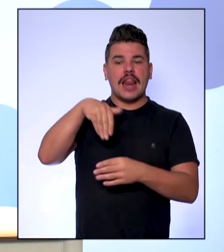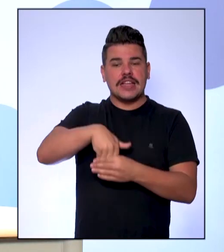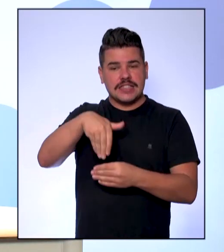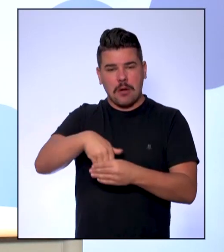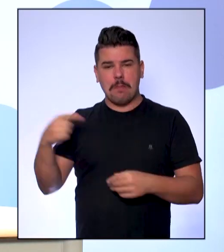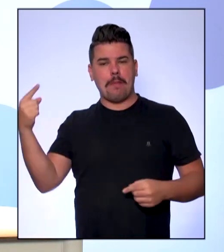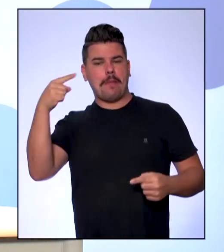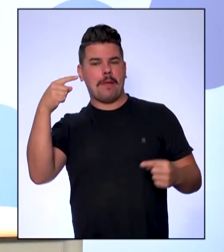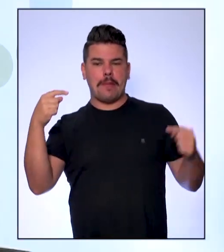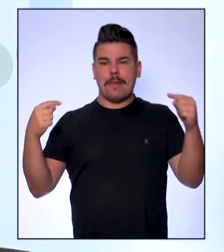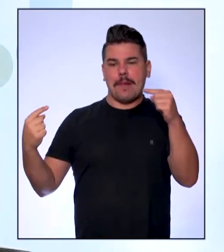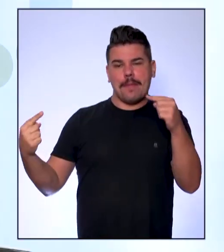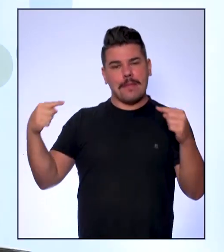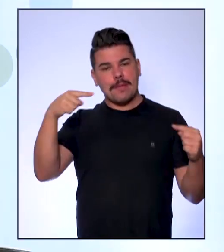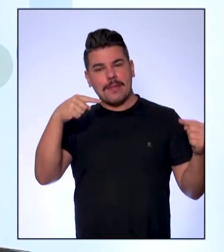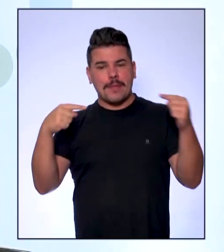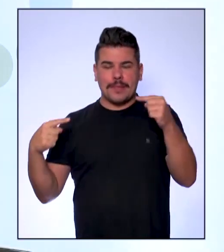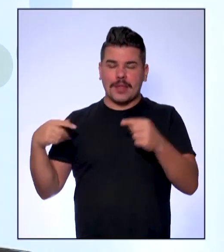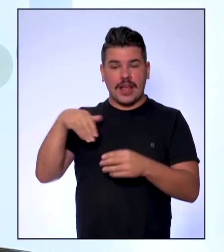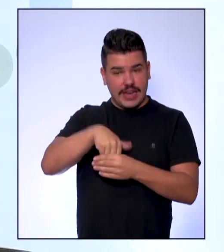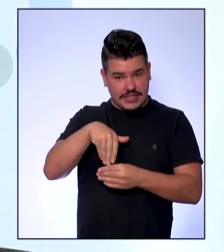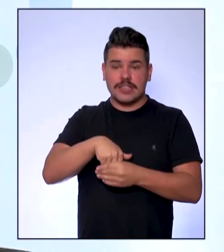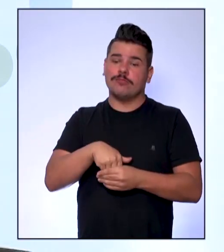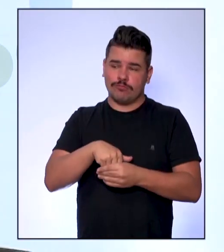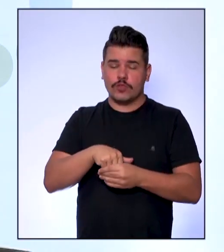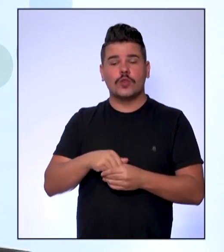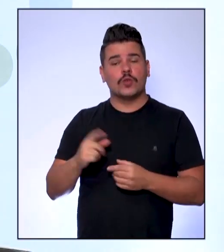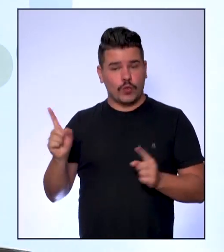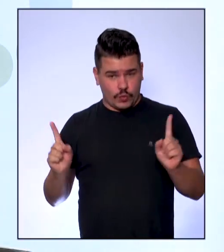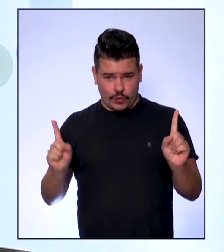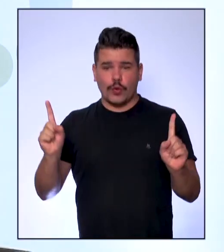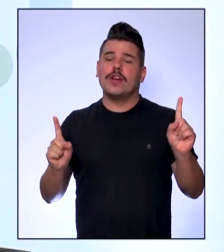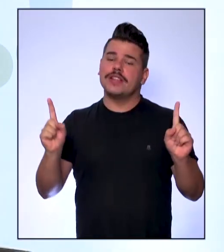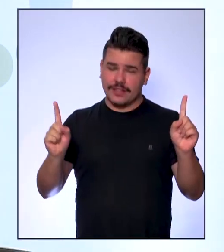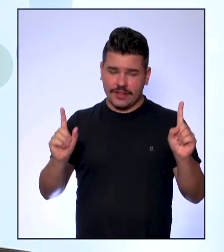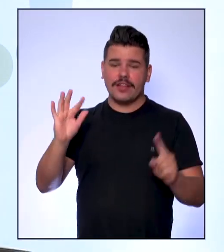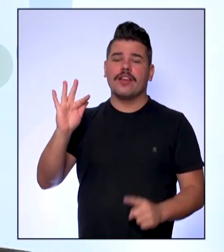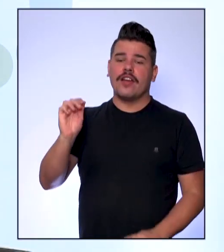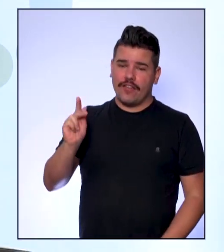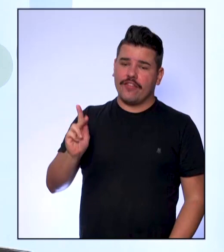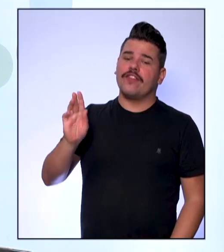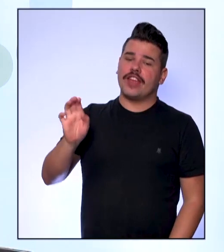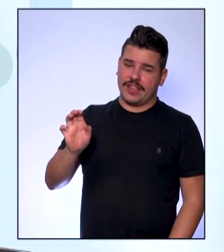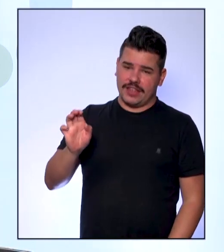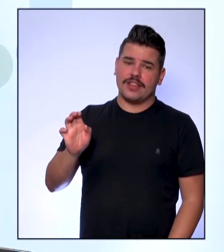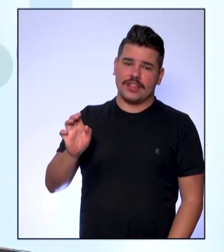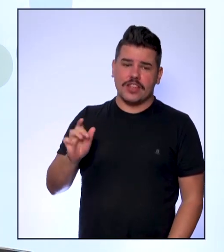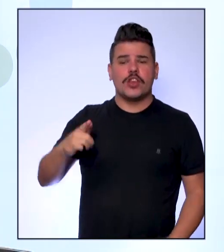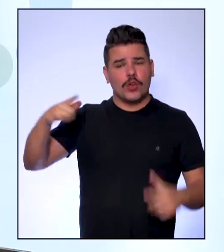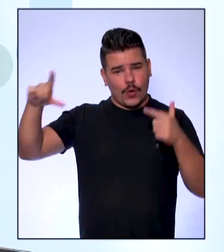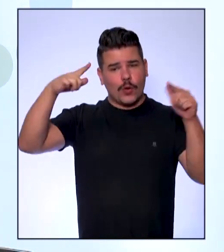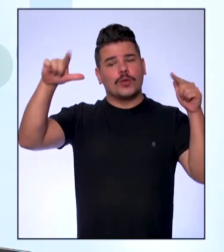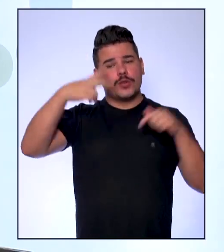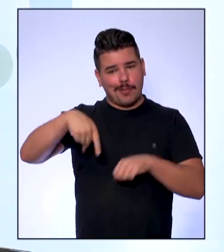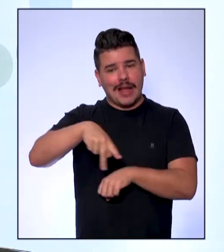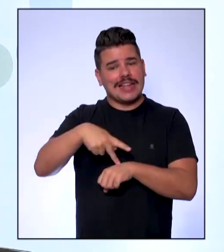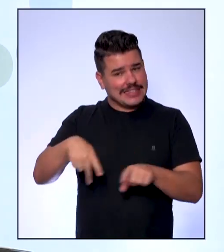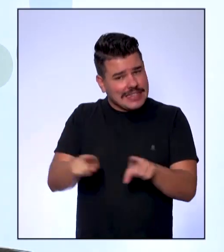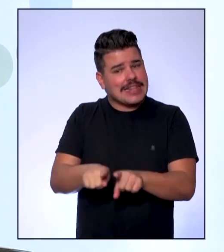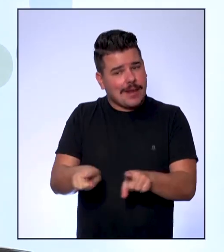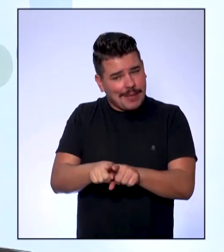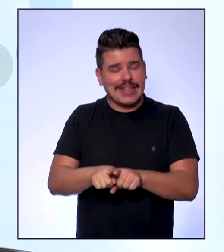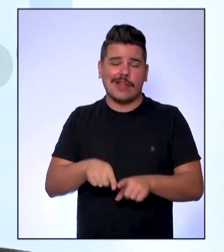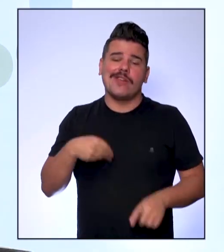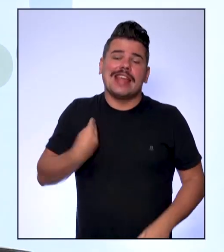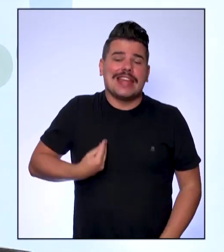necessariamente eles, né, no geral, mas isso também aconteceu e isso gerou uma repercussão na eleição, como em outros países. Então,